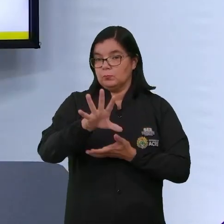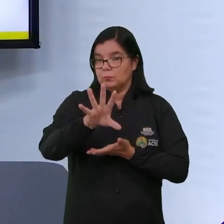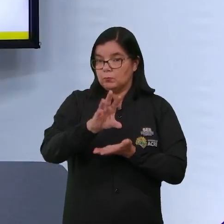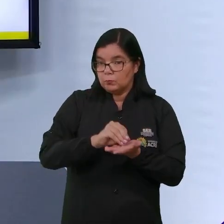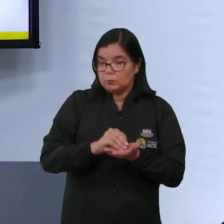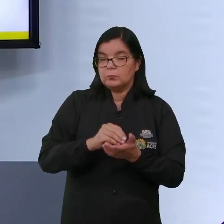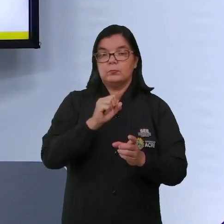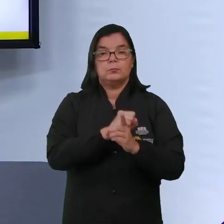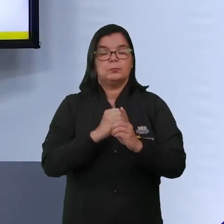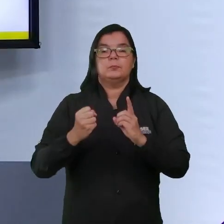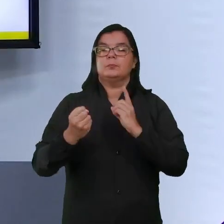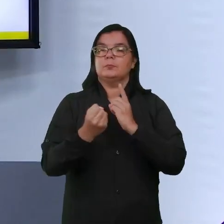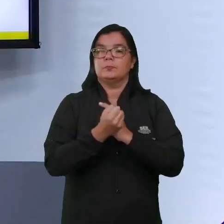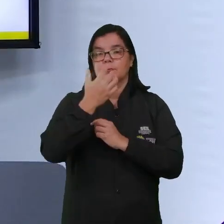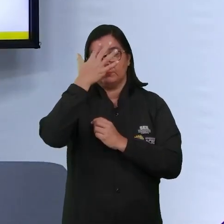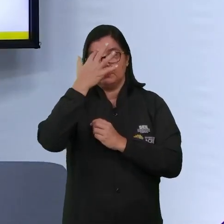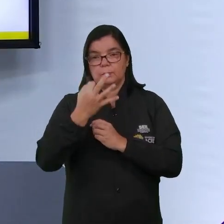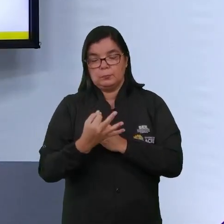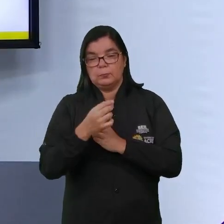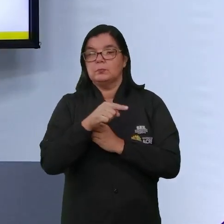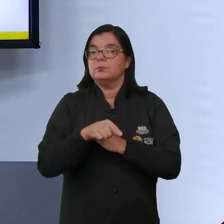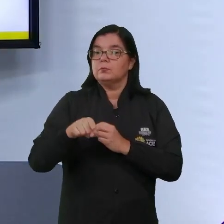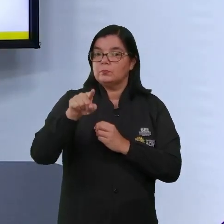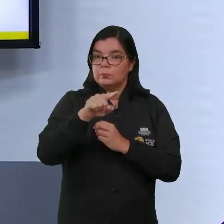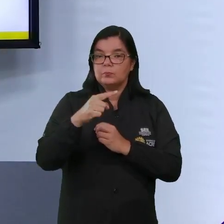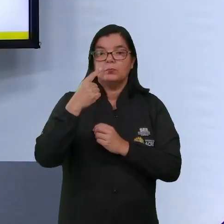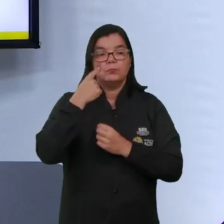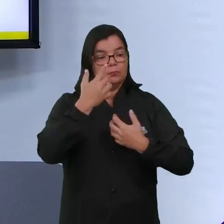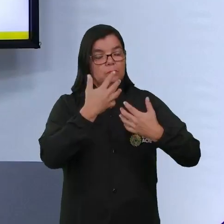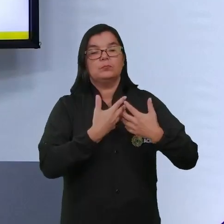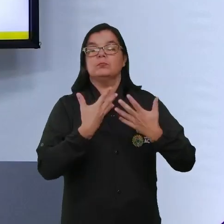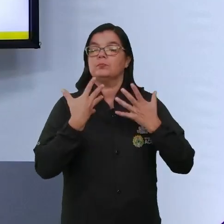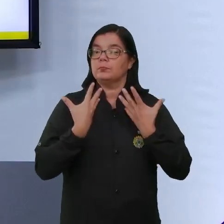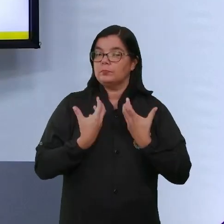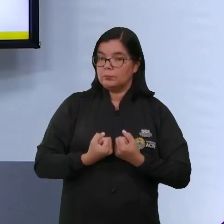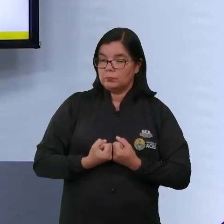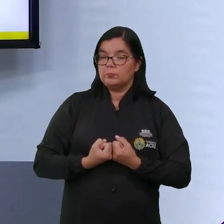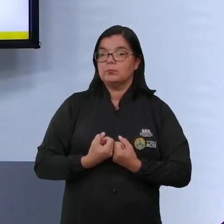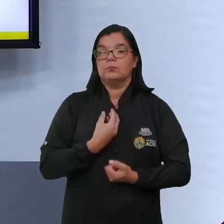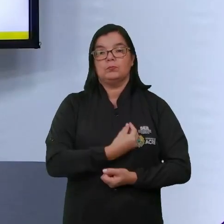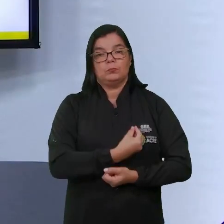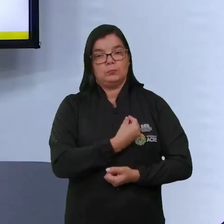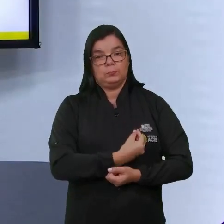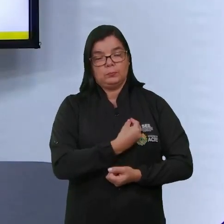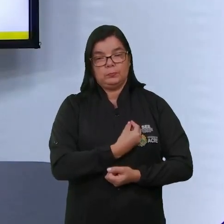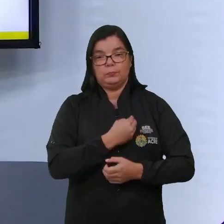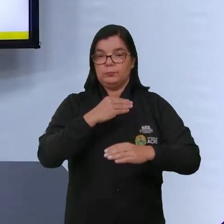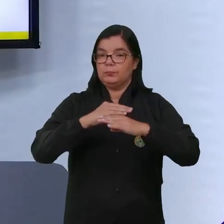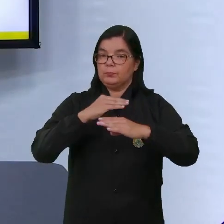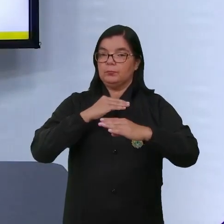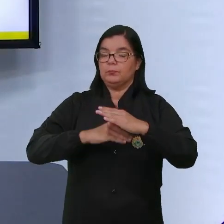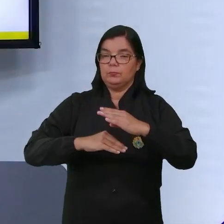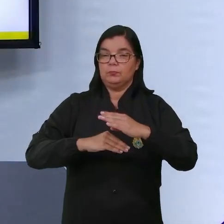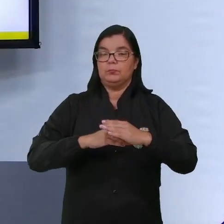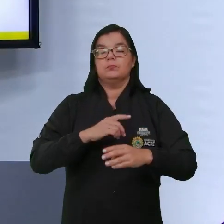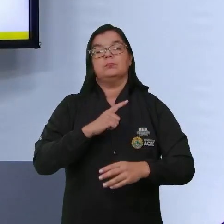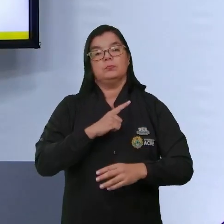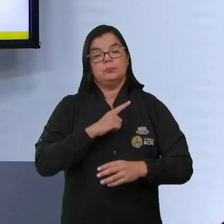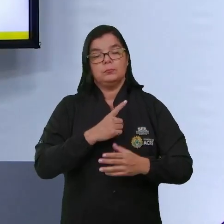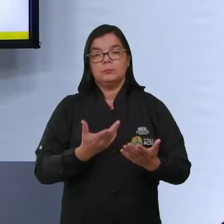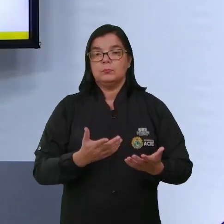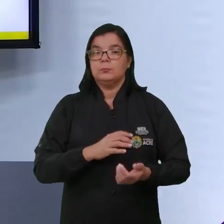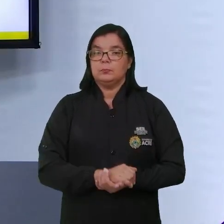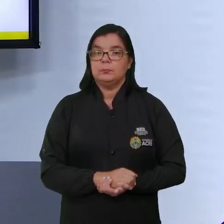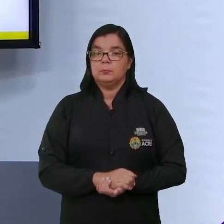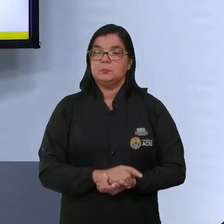na sociedade justamente para que você se conforme com a situação desigual na qual você se